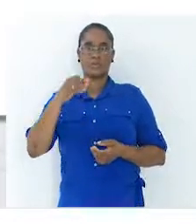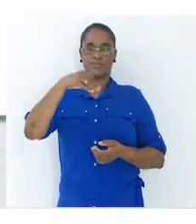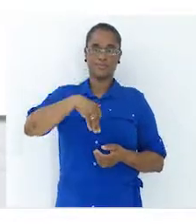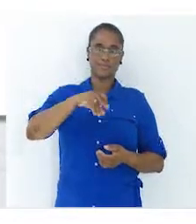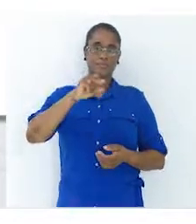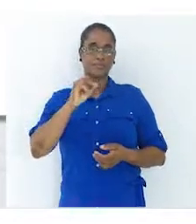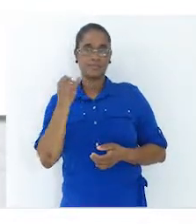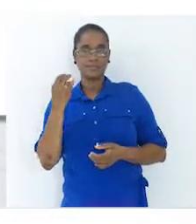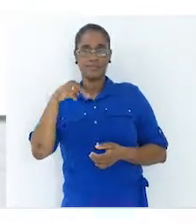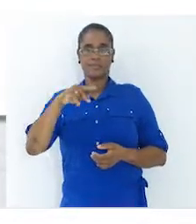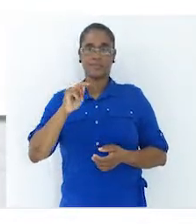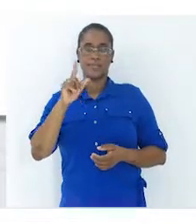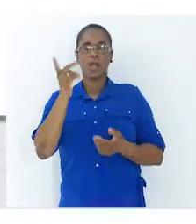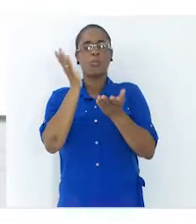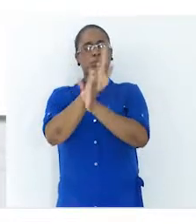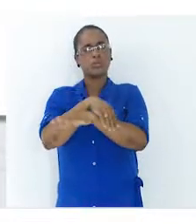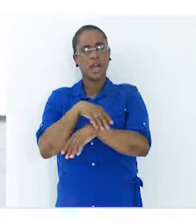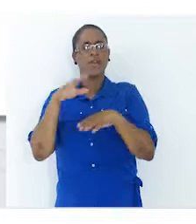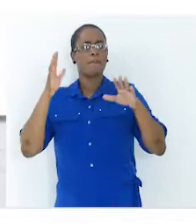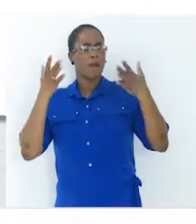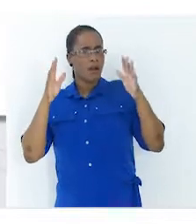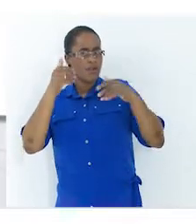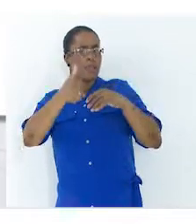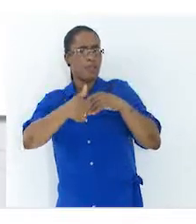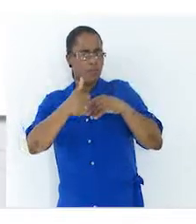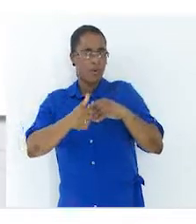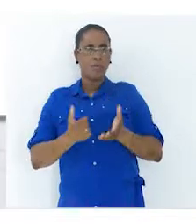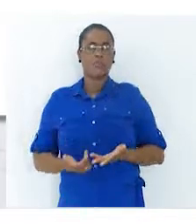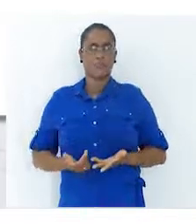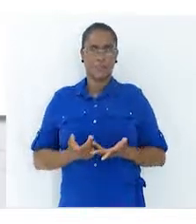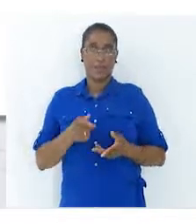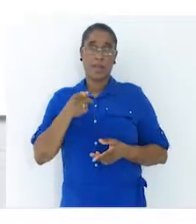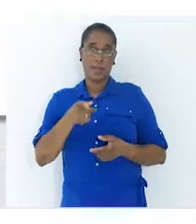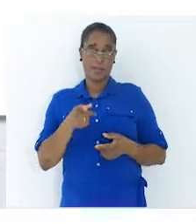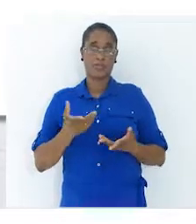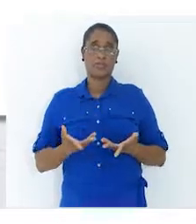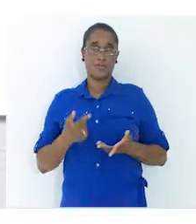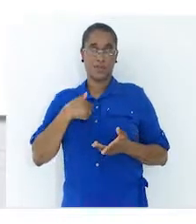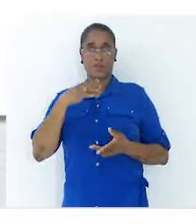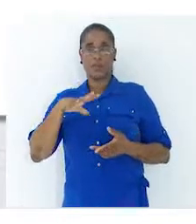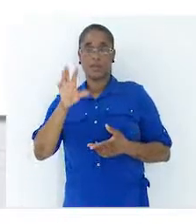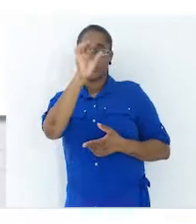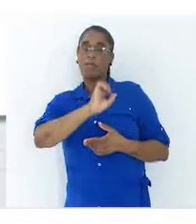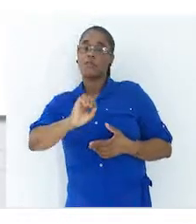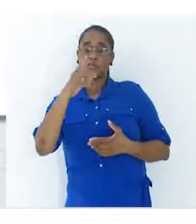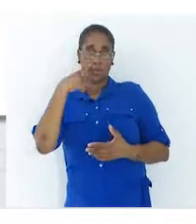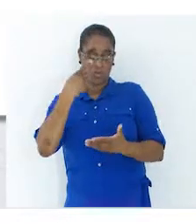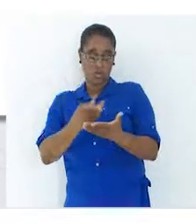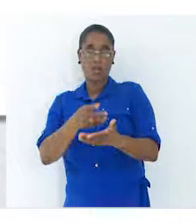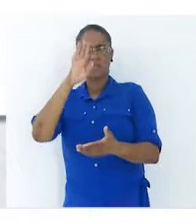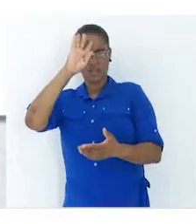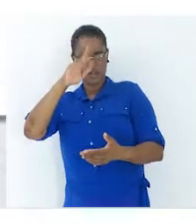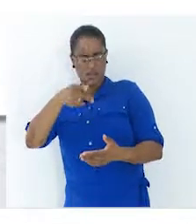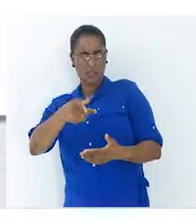painel publicitário, maravilhoso! Então, é isto que eu queria vos mostrar para terem